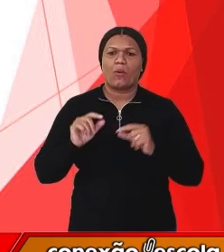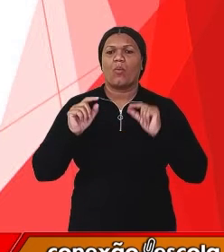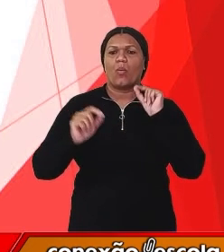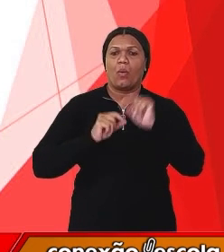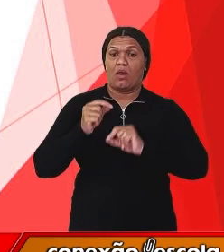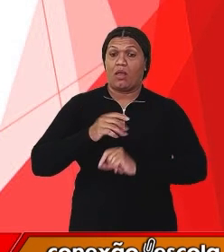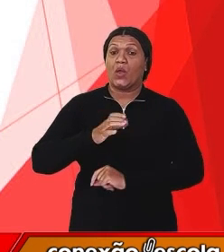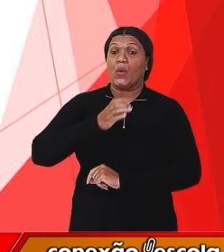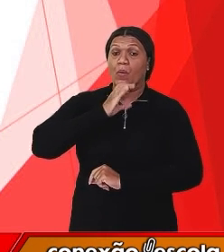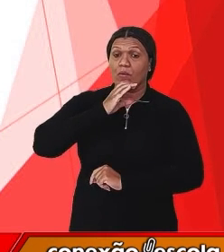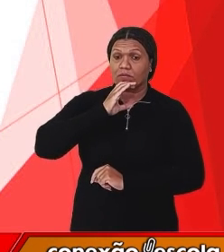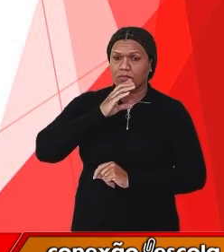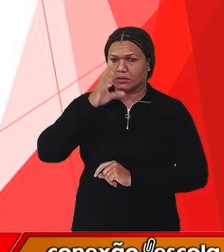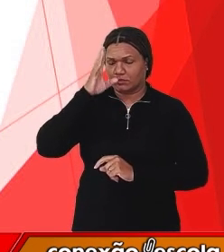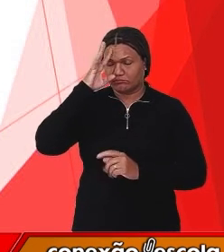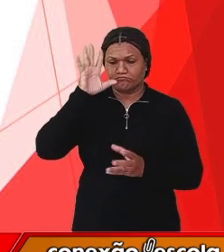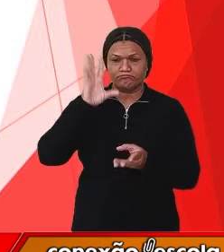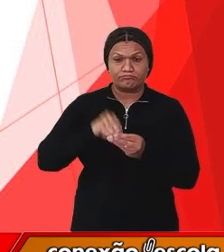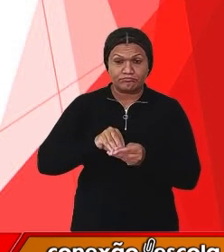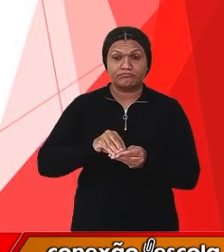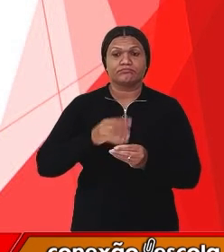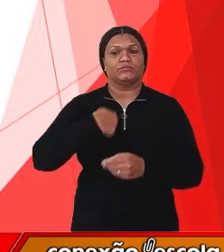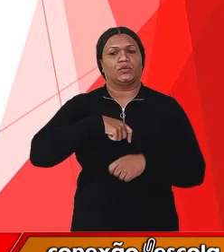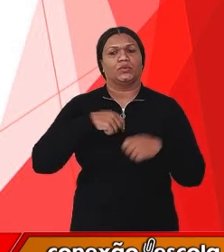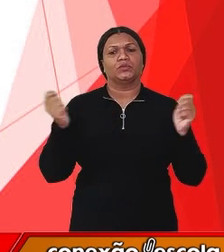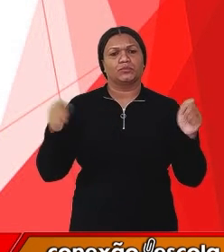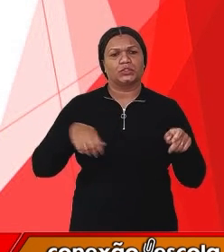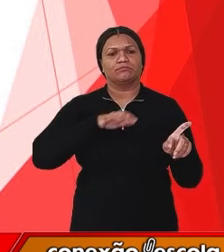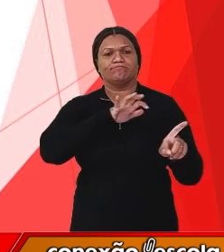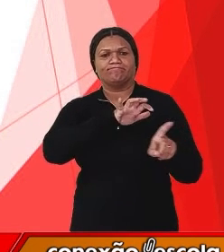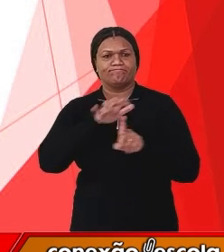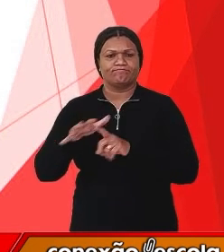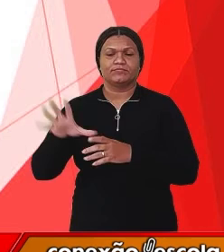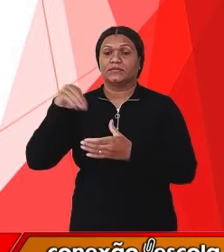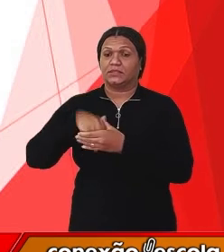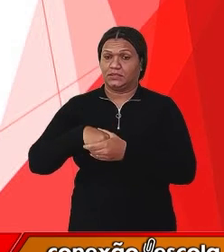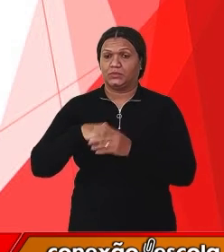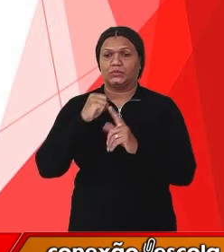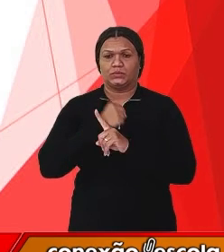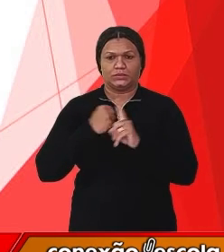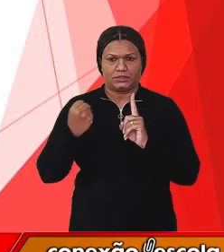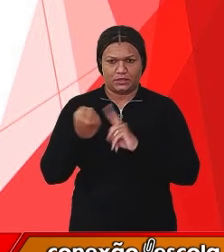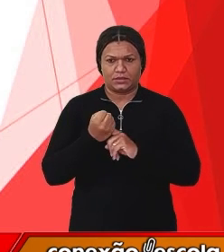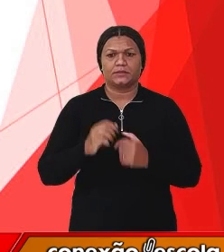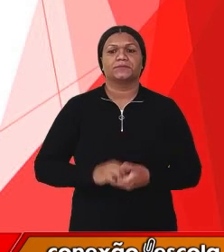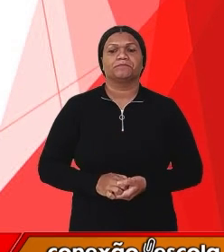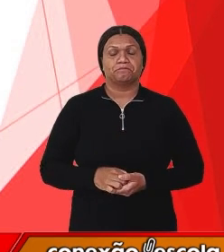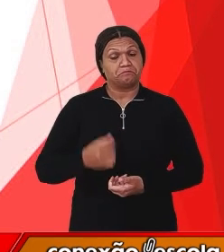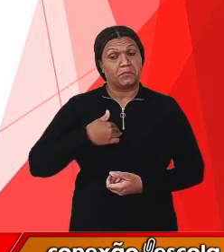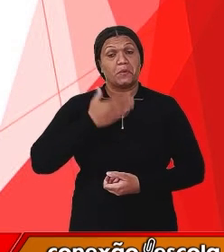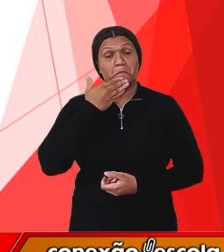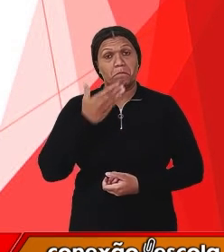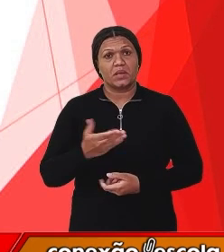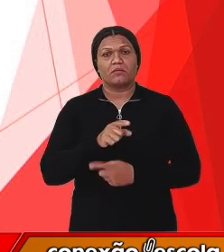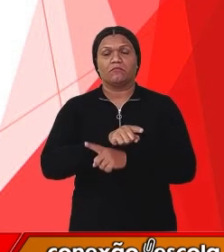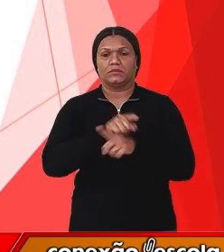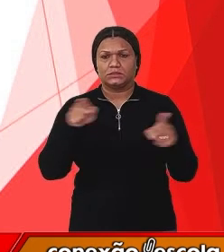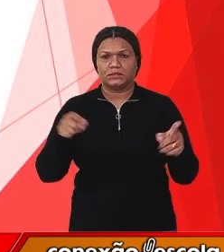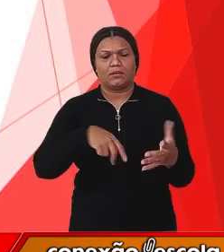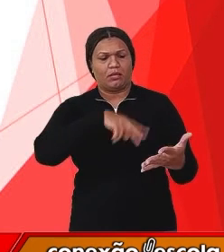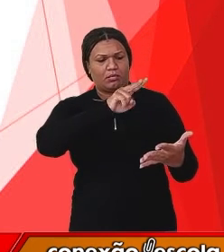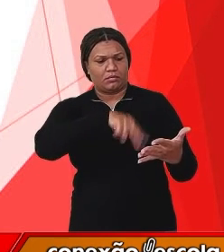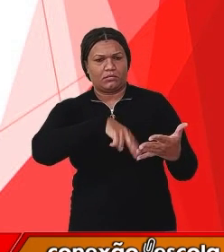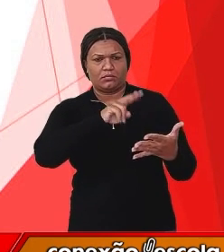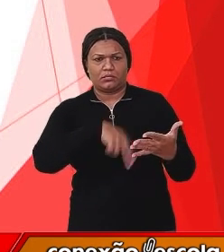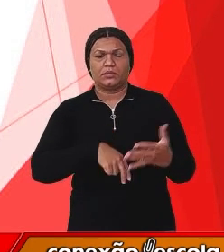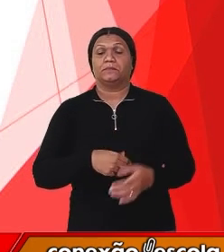desse conhecimento e compreensão, nós podemos interferir na nossa sociedade. Eu peço a você que leia